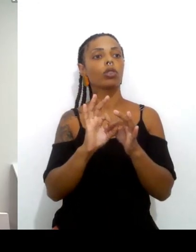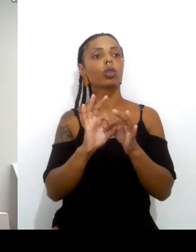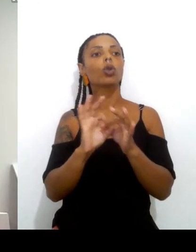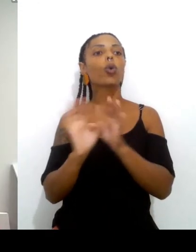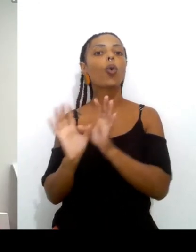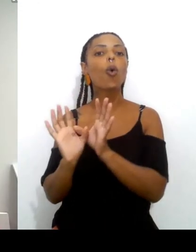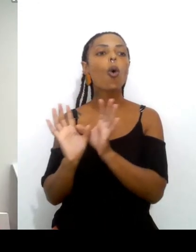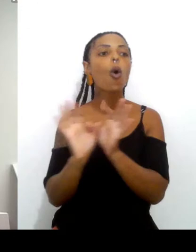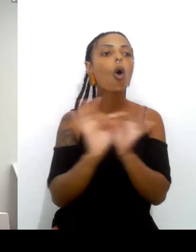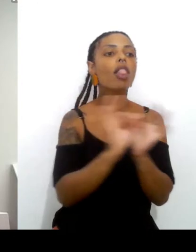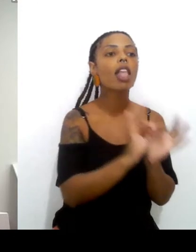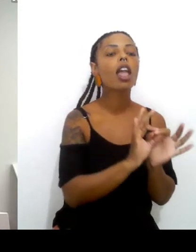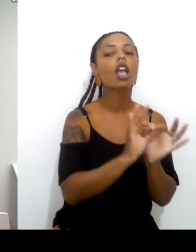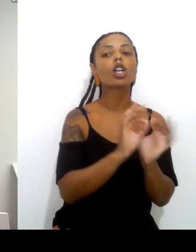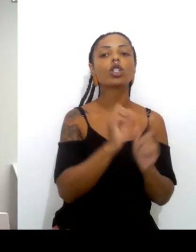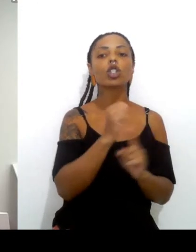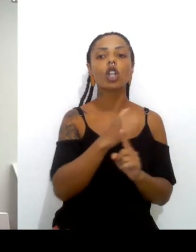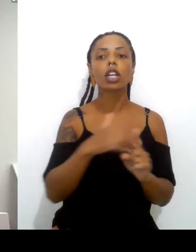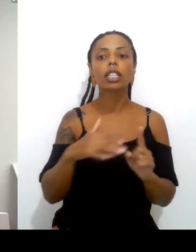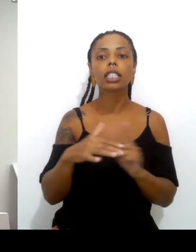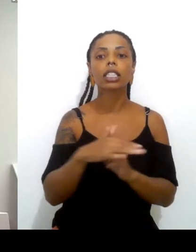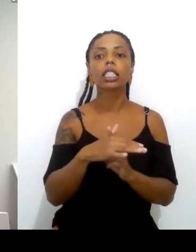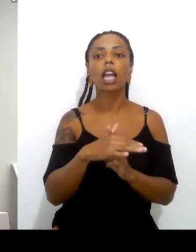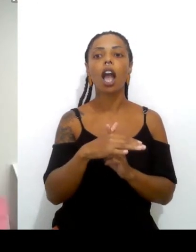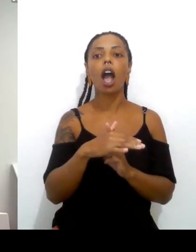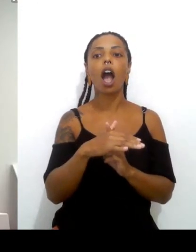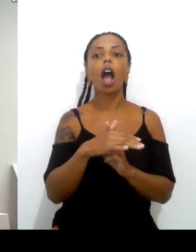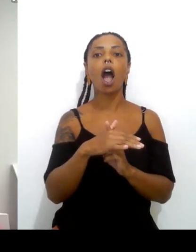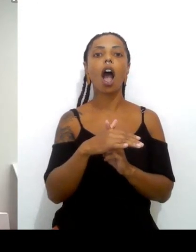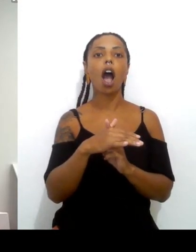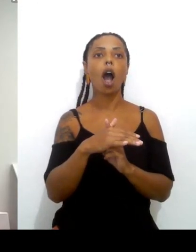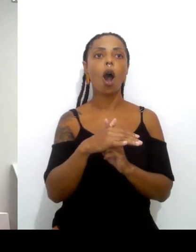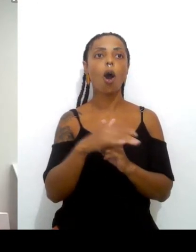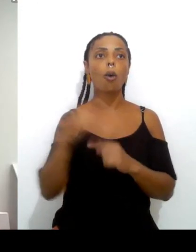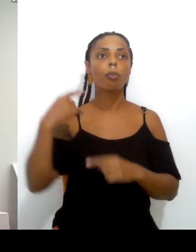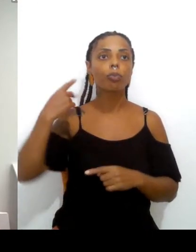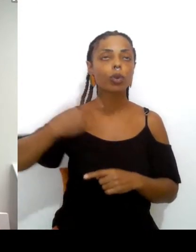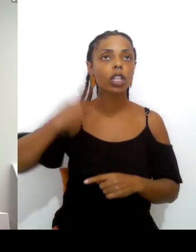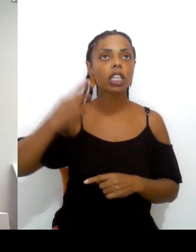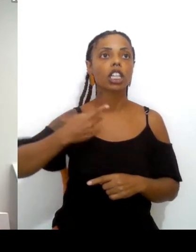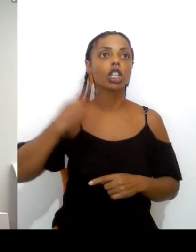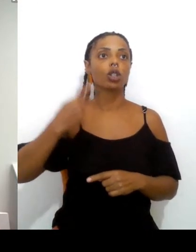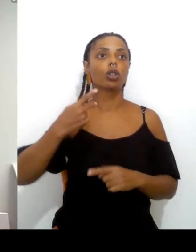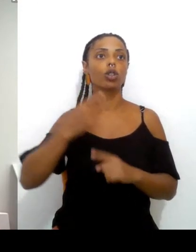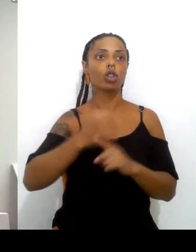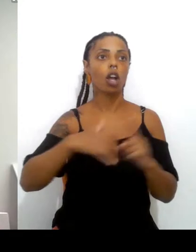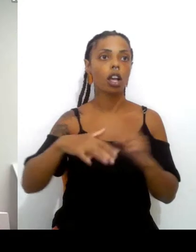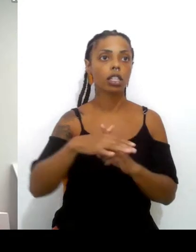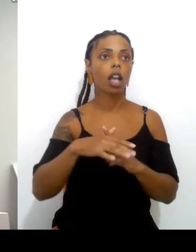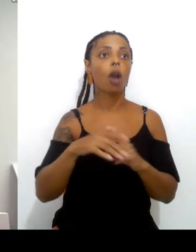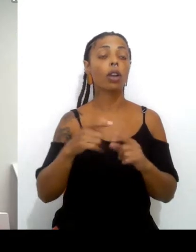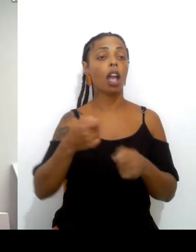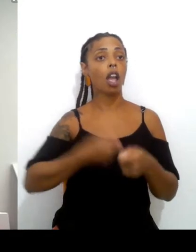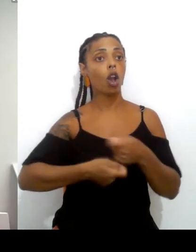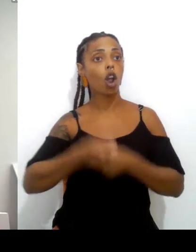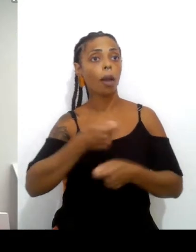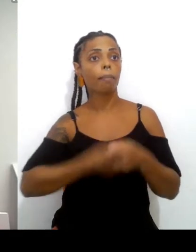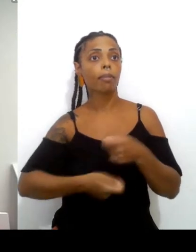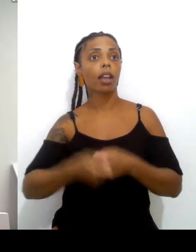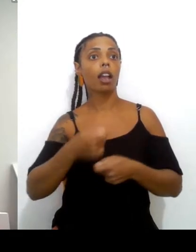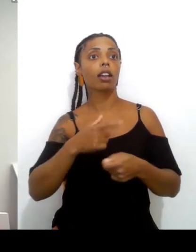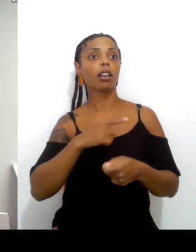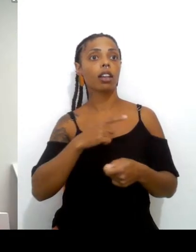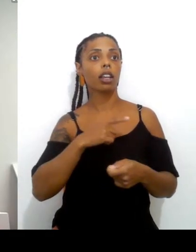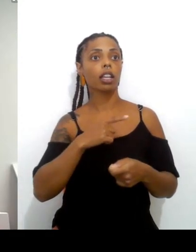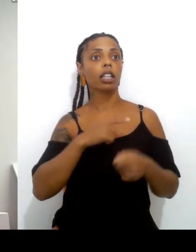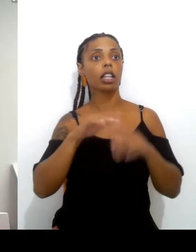social político e visual e com essas economias que são estruturadas pela desigualdade que são Profundas